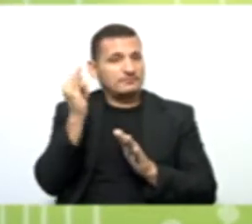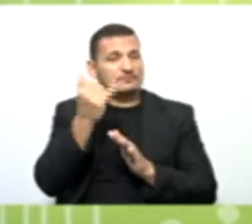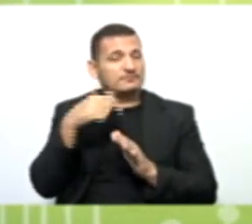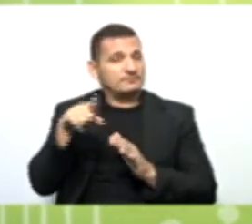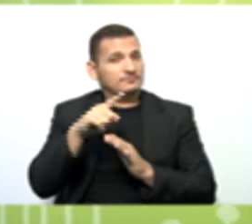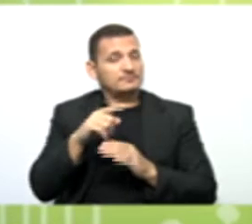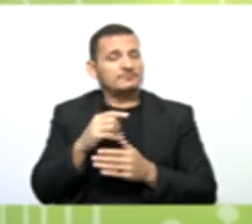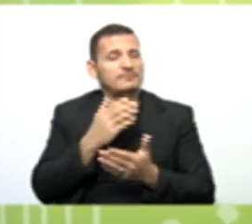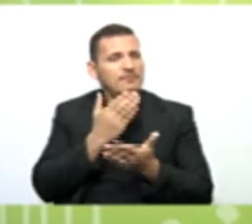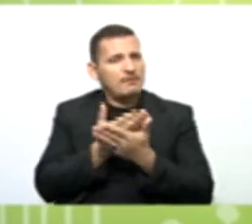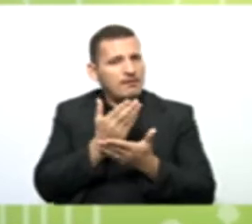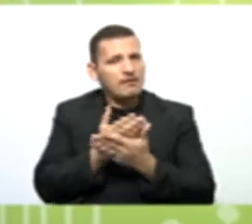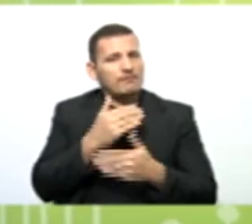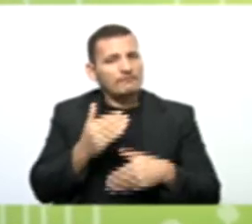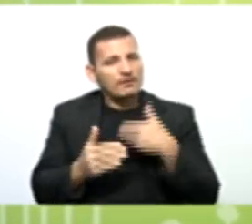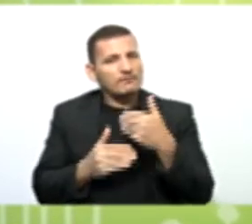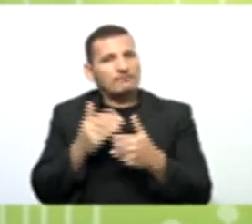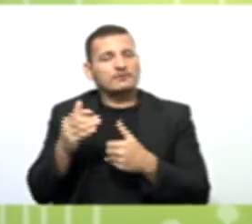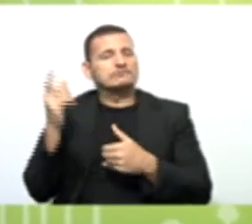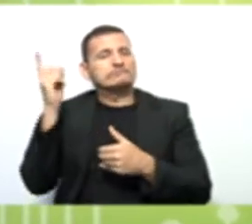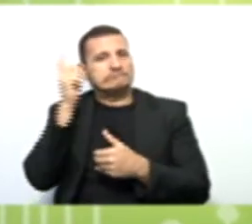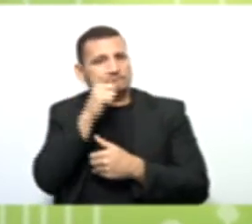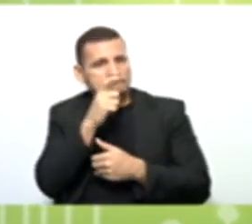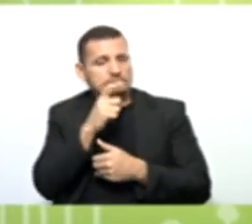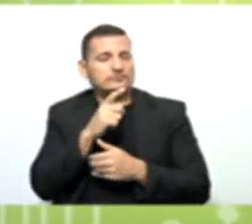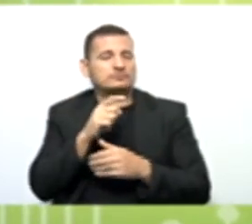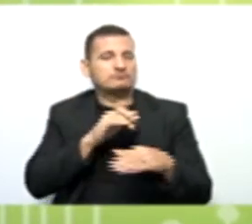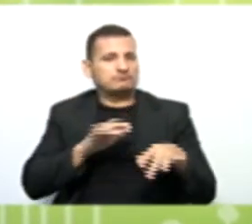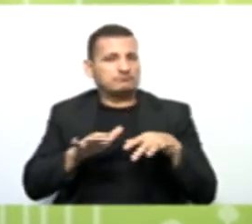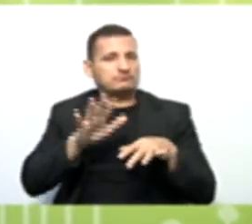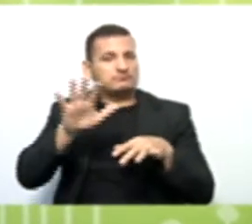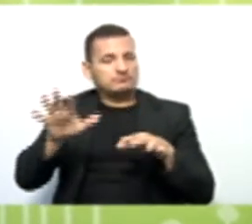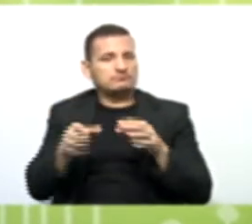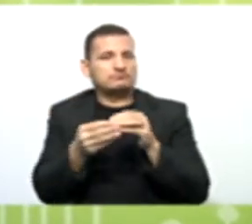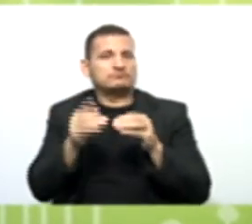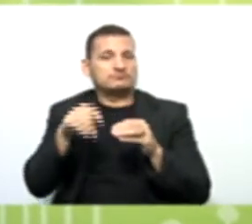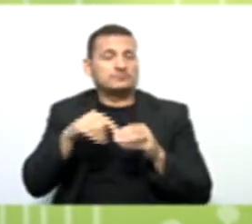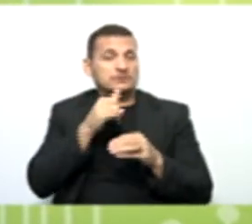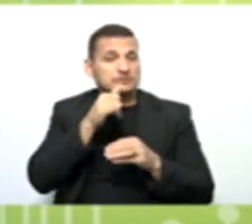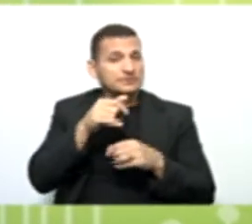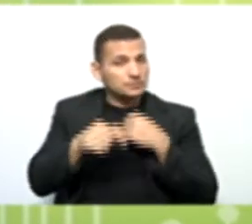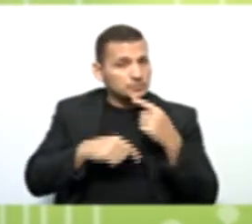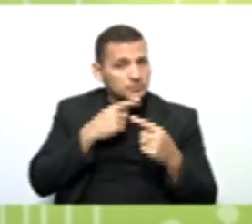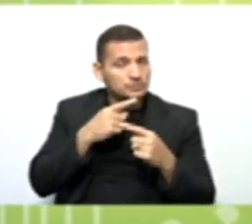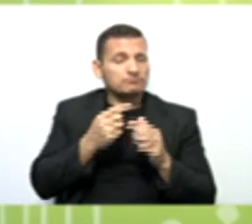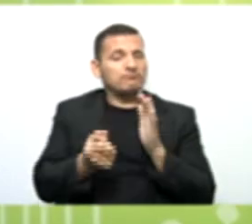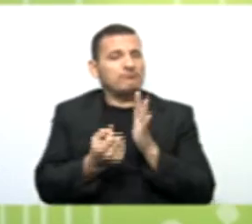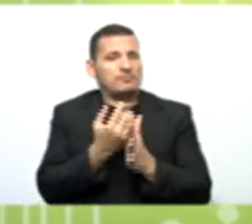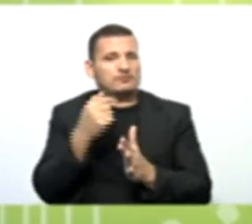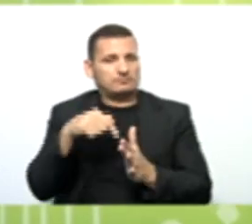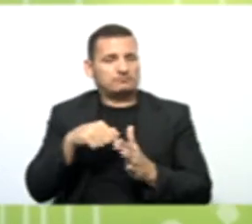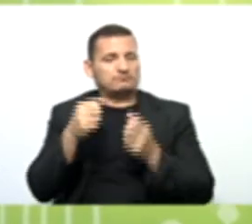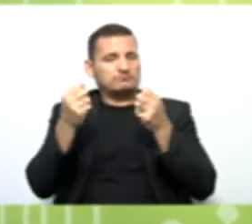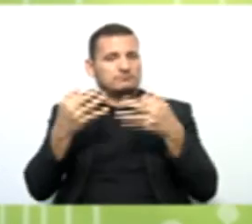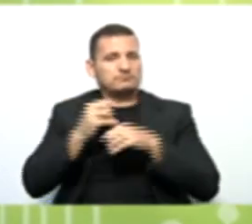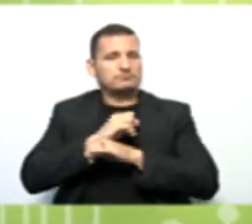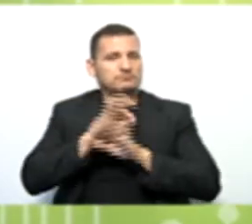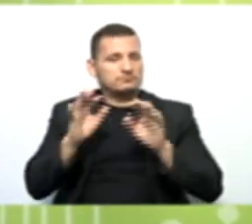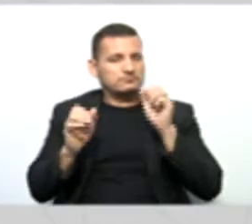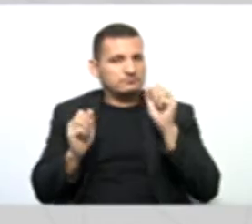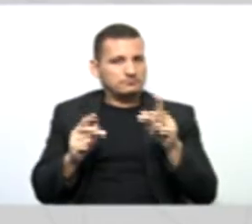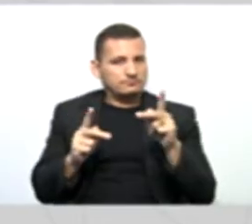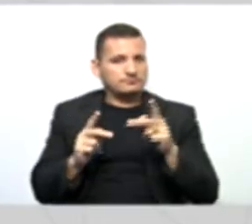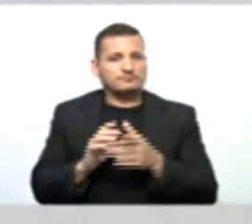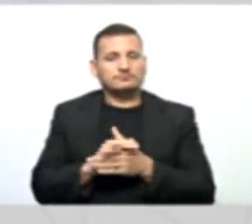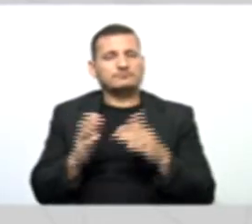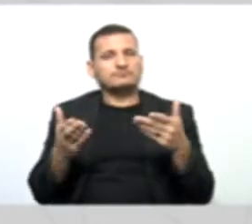vai ficar um pouquinho mais difícil e a programação é um complemento. Beleza? Ficou com alguma dúvida, manda pra gente aqui que a gente vai tirar. Agora a gente vai continuar